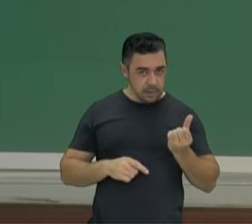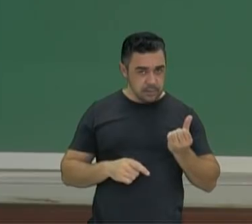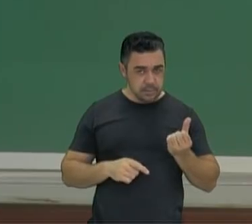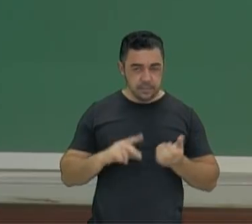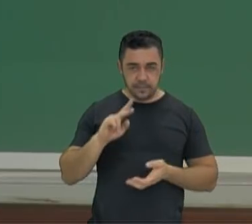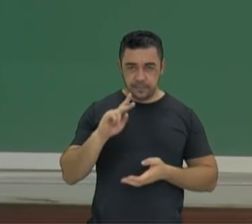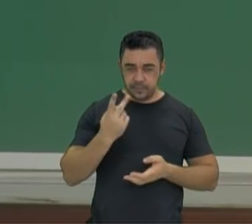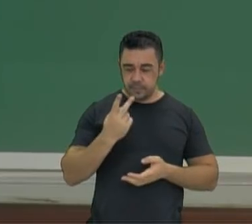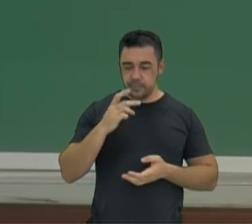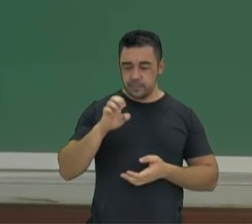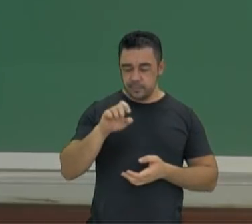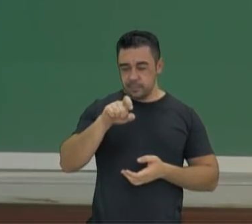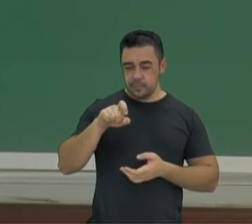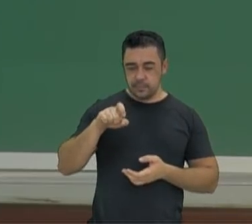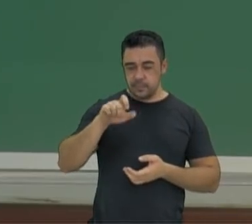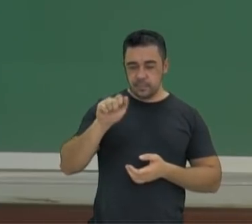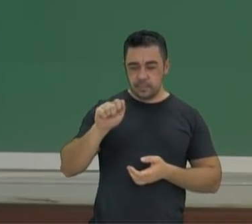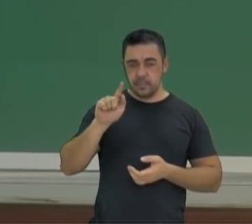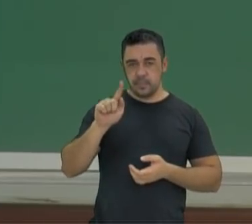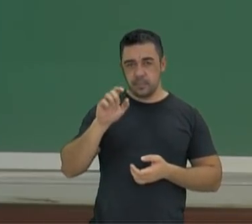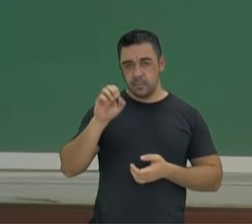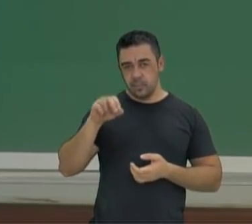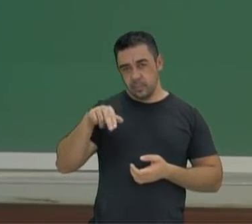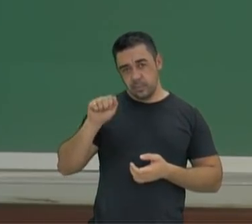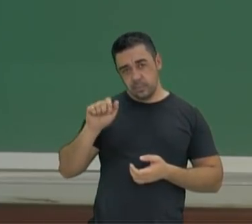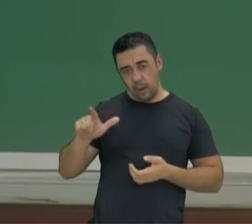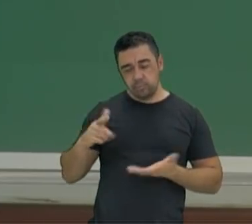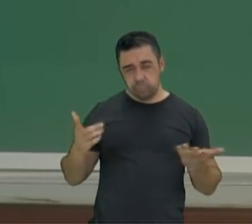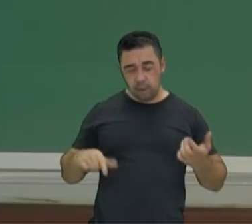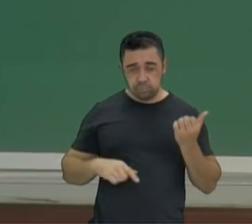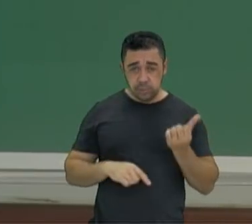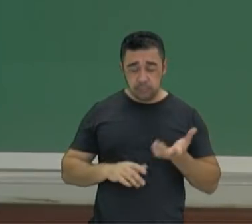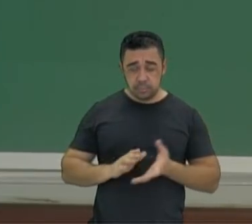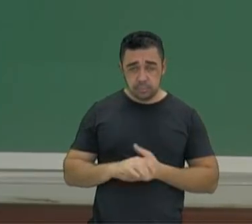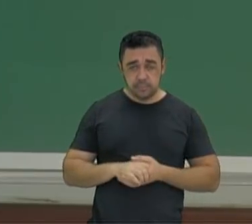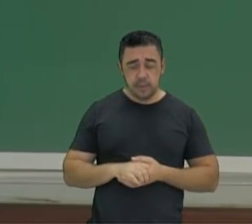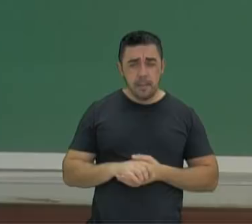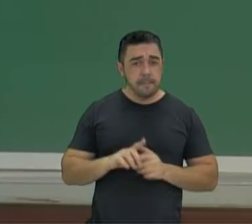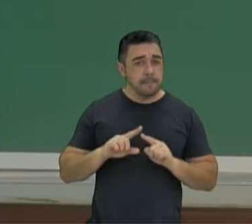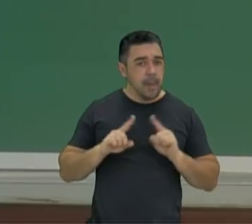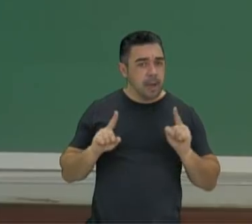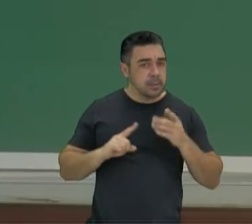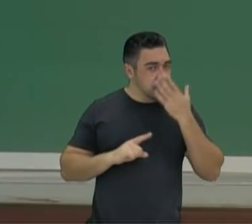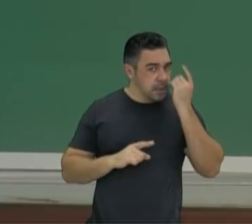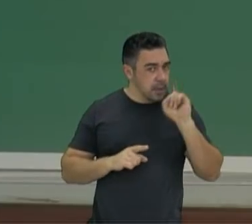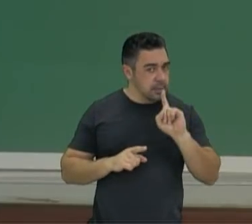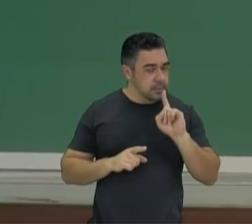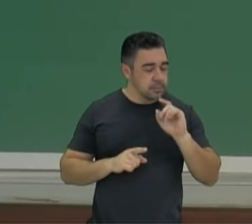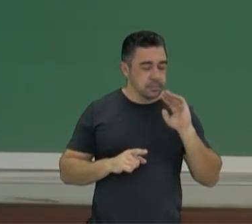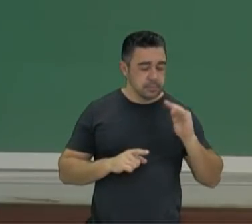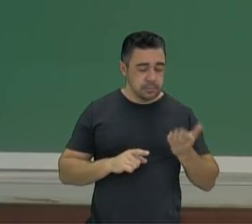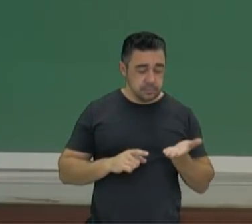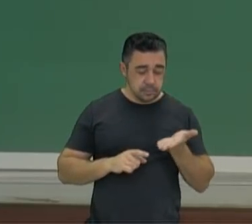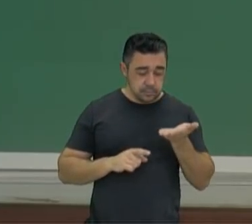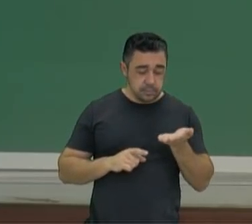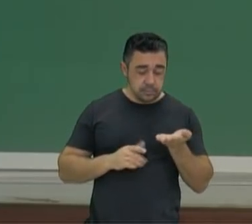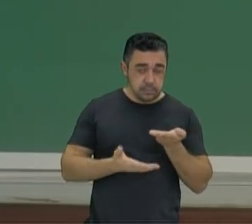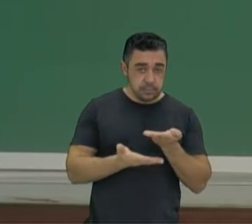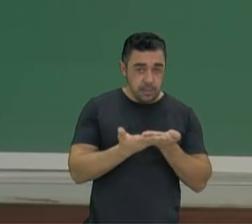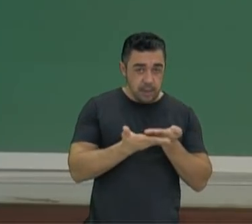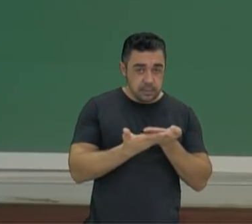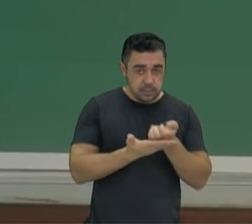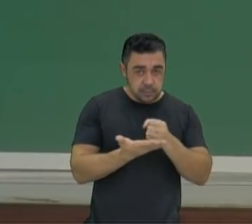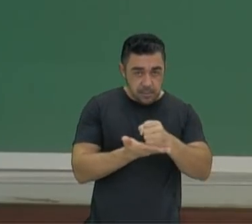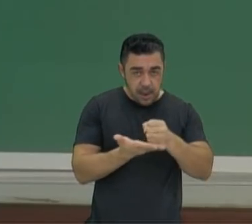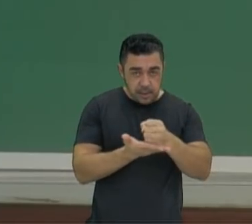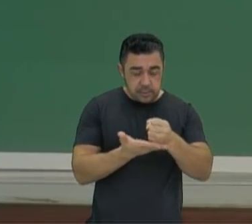igual à quantidade de lados da base. Hexagonal são 6, só que eu não posso esquecer, olha lá, são 6. Só que eu não posso esquecer